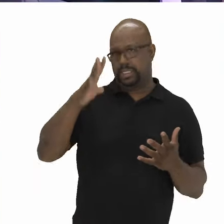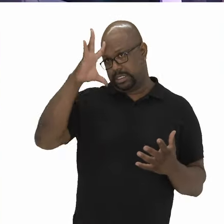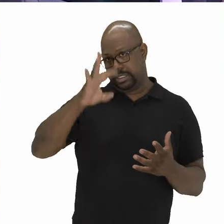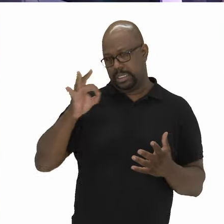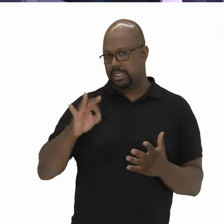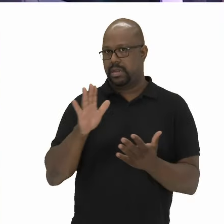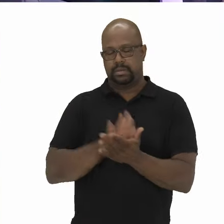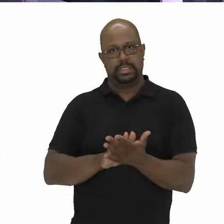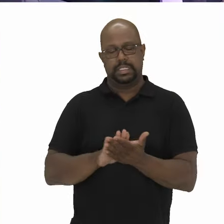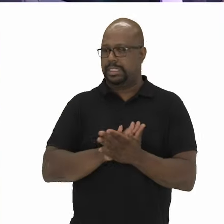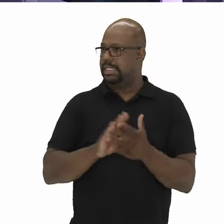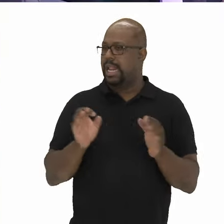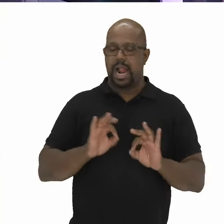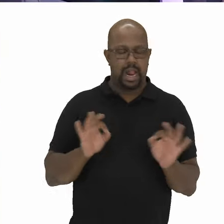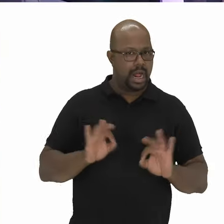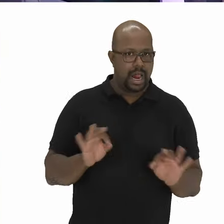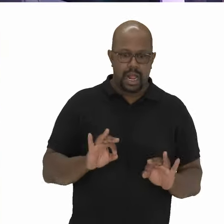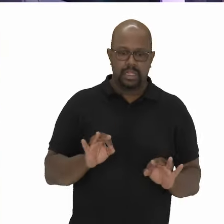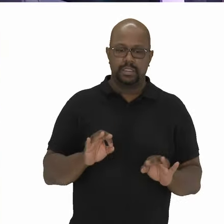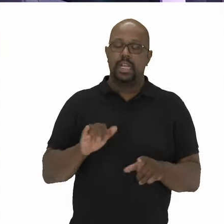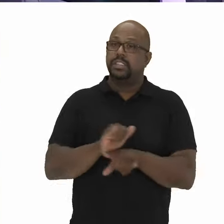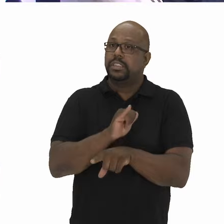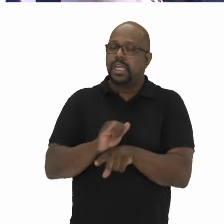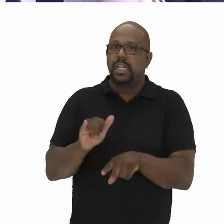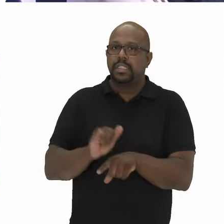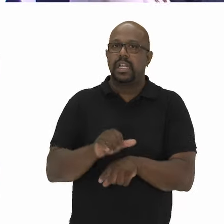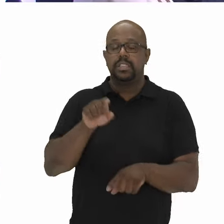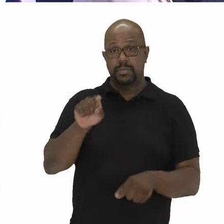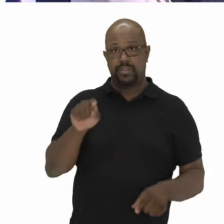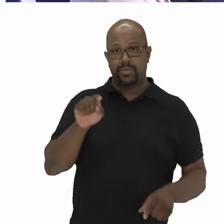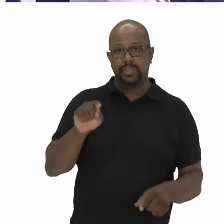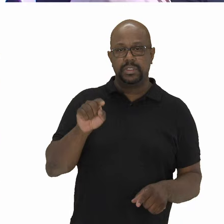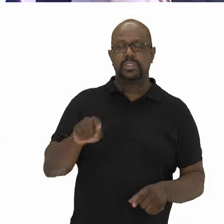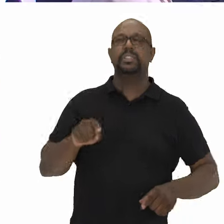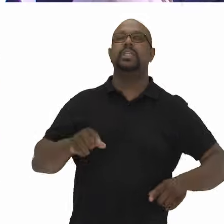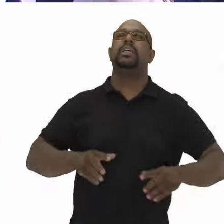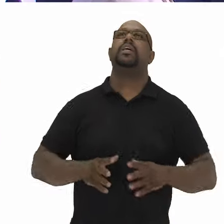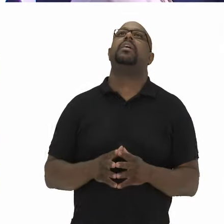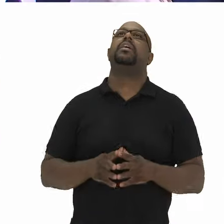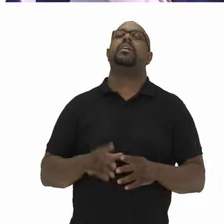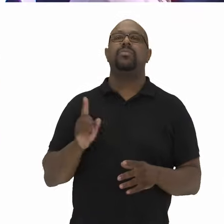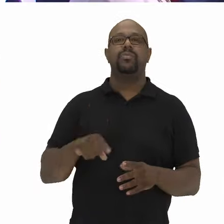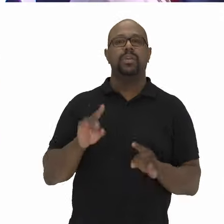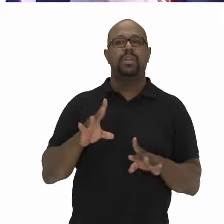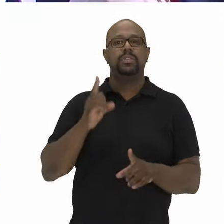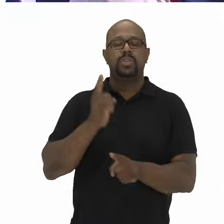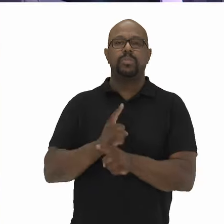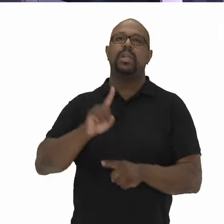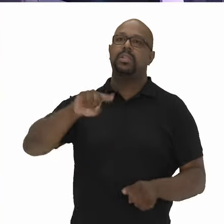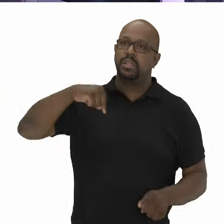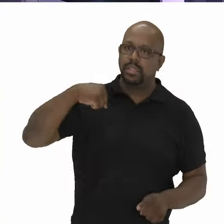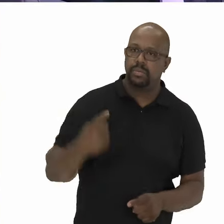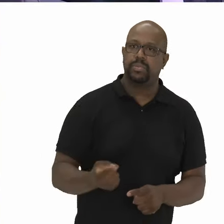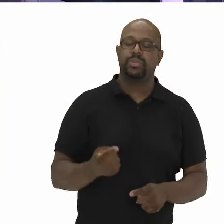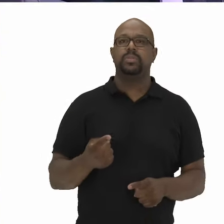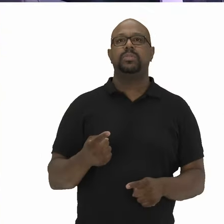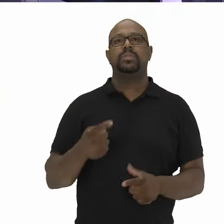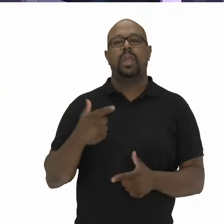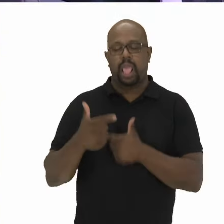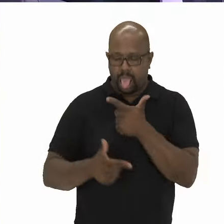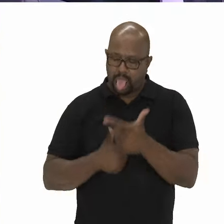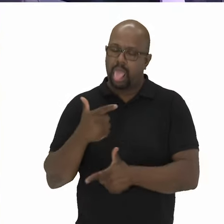Digamos que não entenderam nada né A Estratégia então para você foi descoberta depois de um